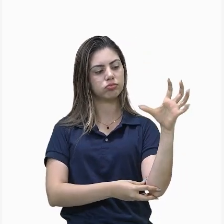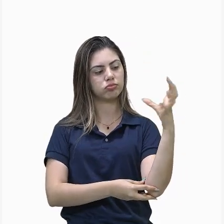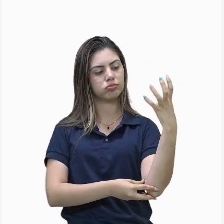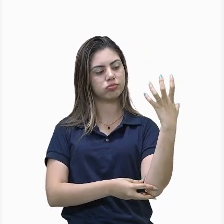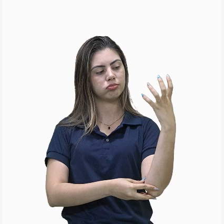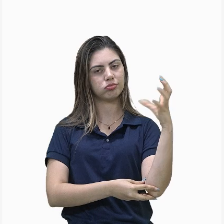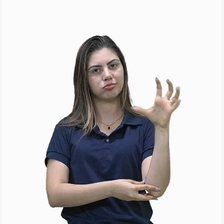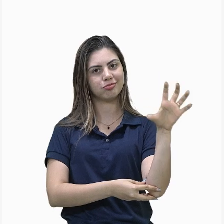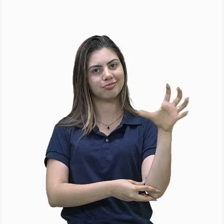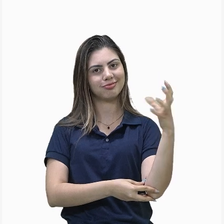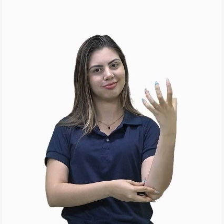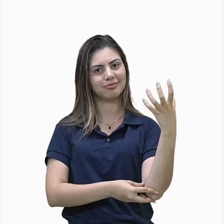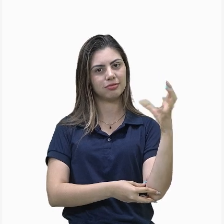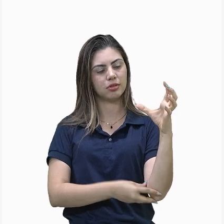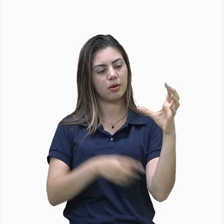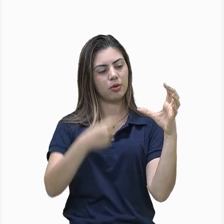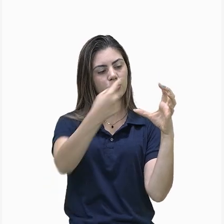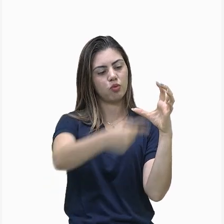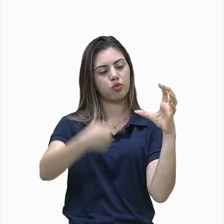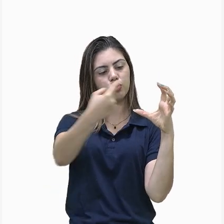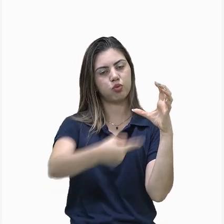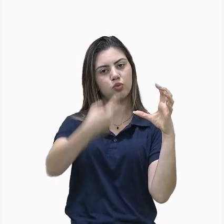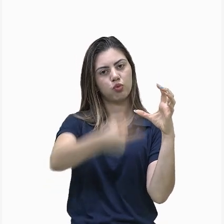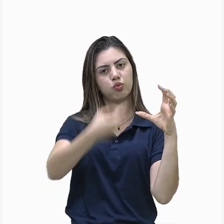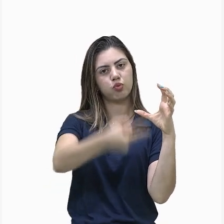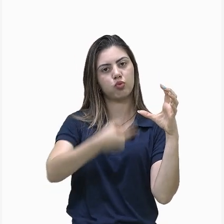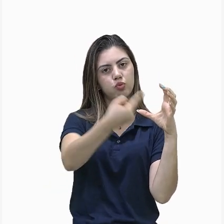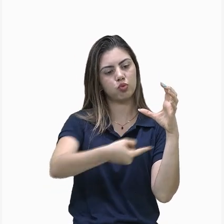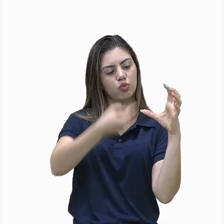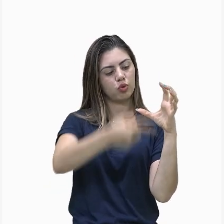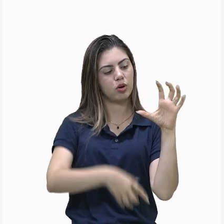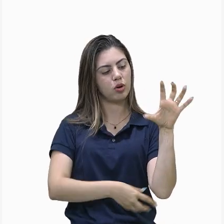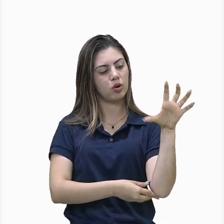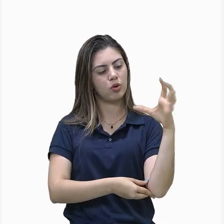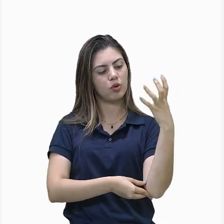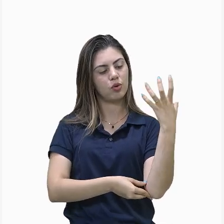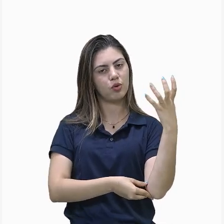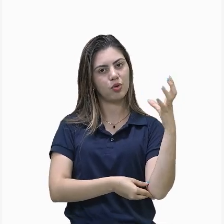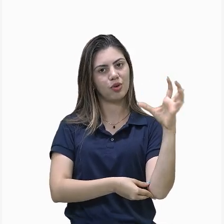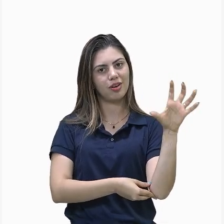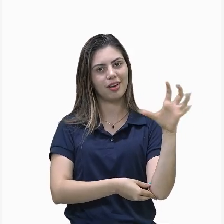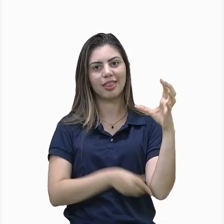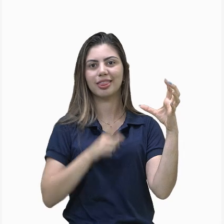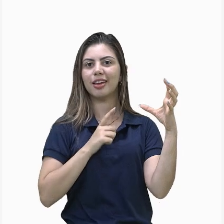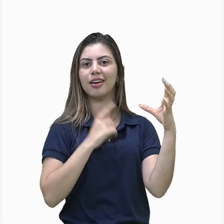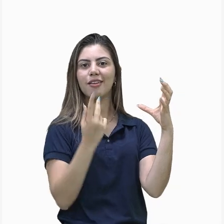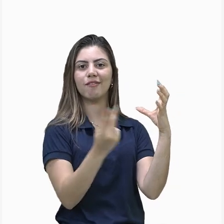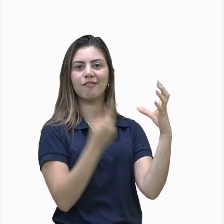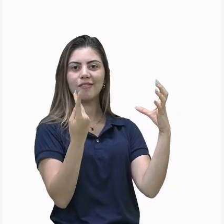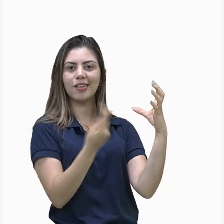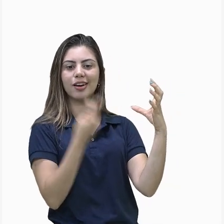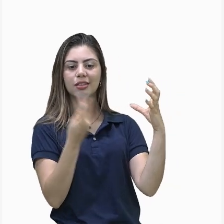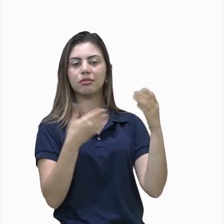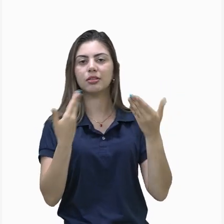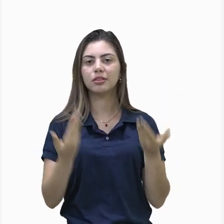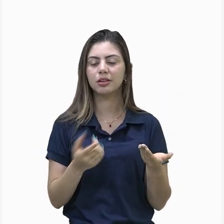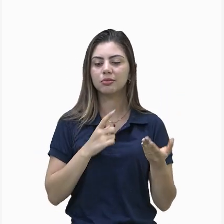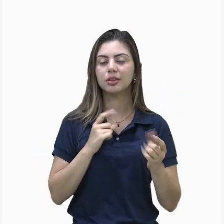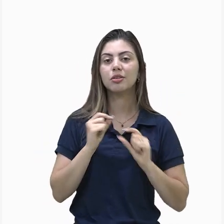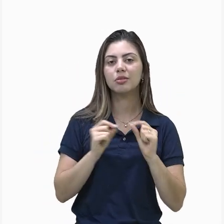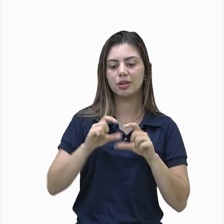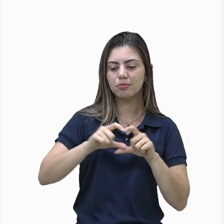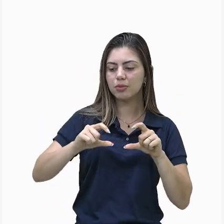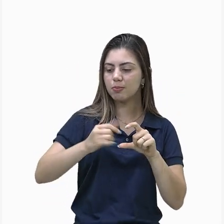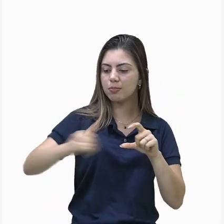O movimento das pás do aparelho, das hélices do aparelho, vai fazer com que esse movimento transforme a